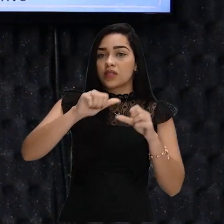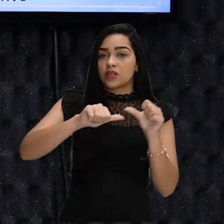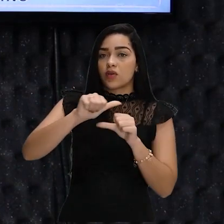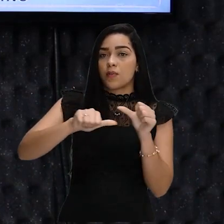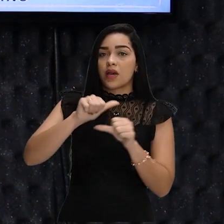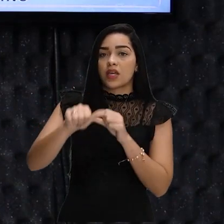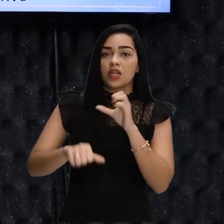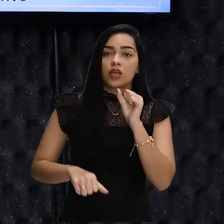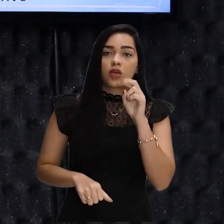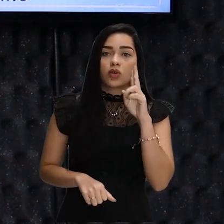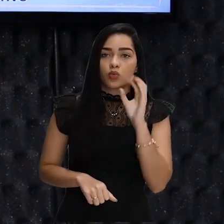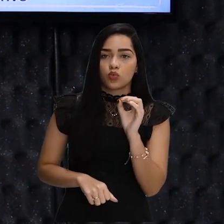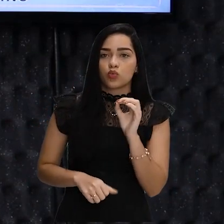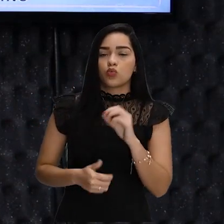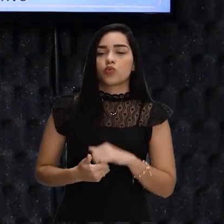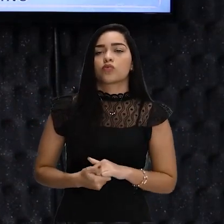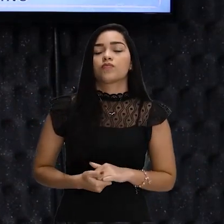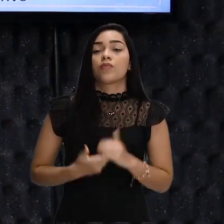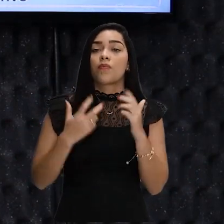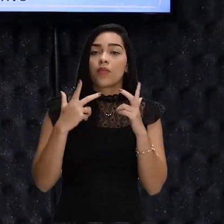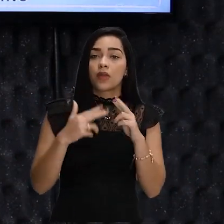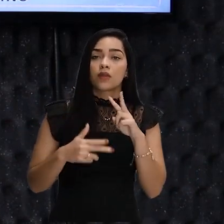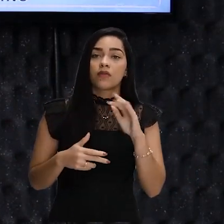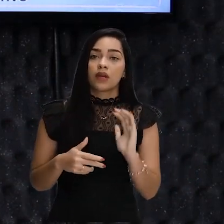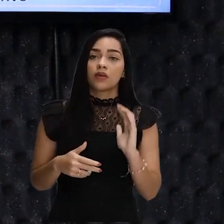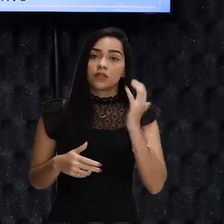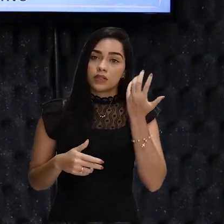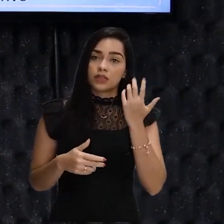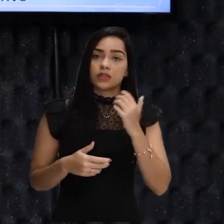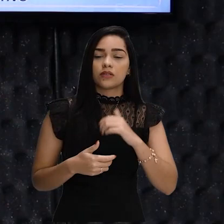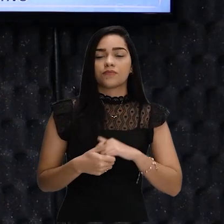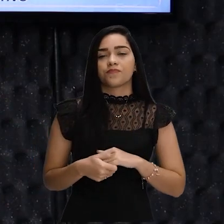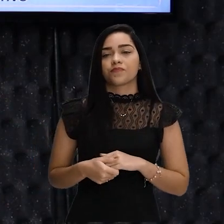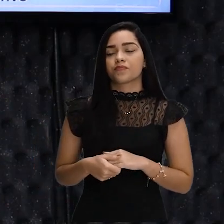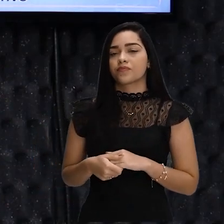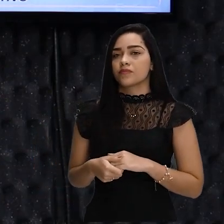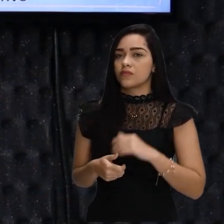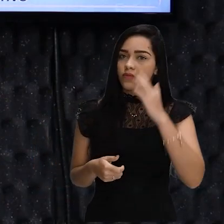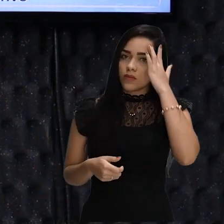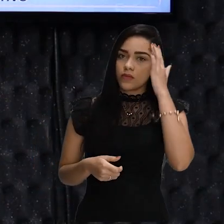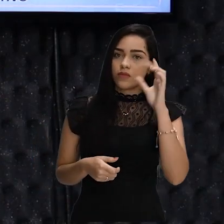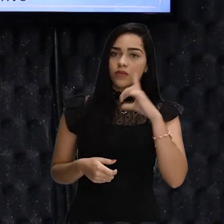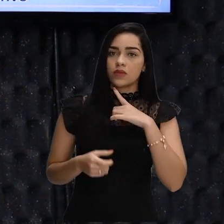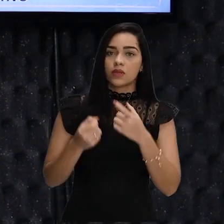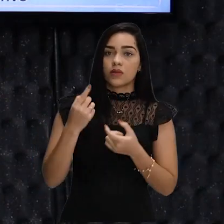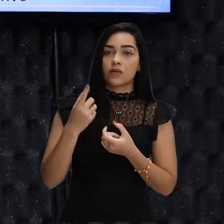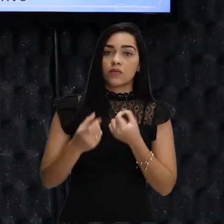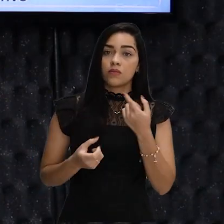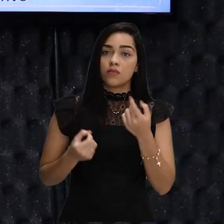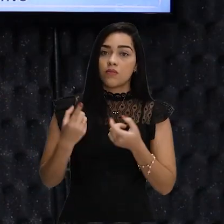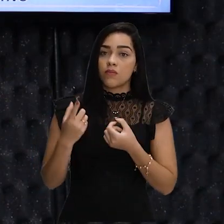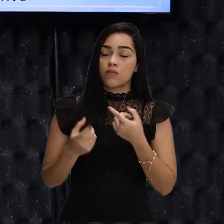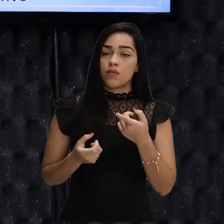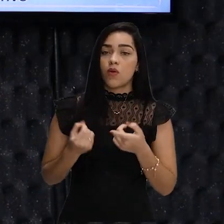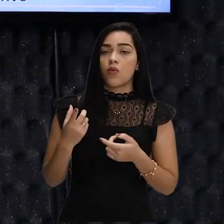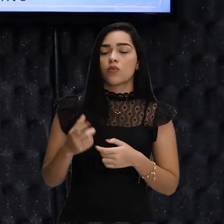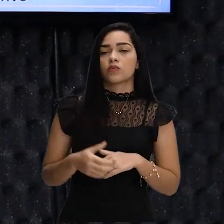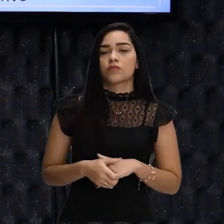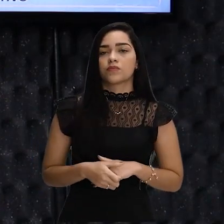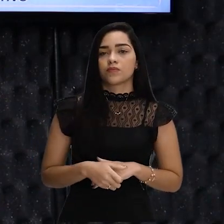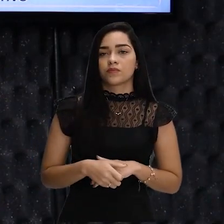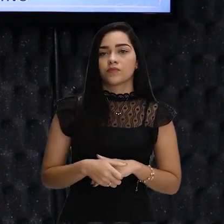de difusão. Então, a mesma coisa vai acontecer aqui com o tecido epitelial. Imagina que tem poucos nutrientes aqui nessas